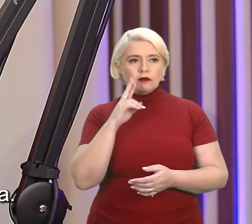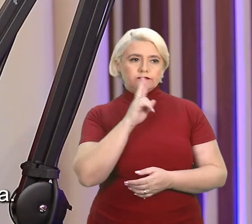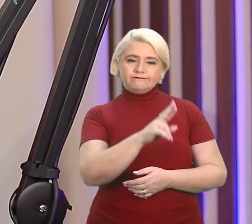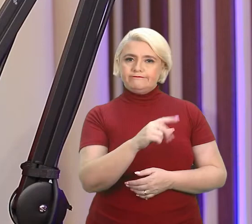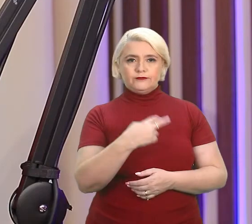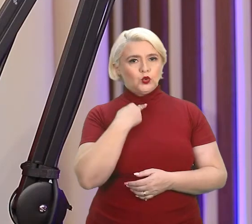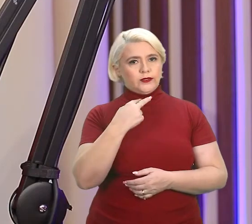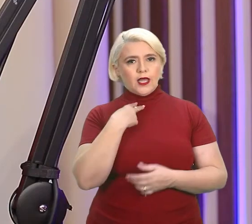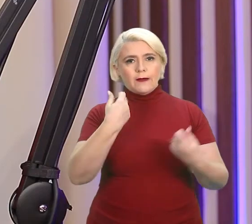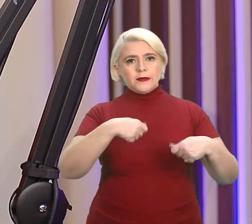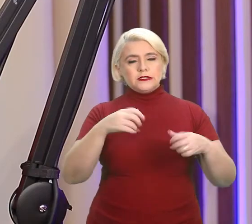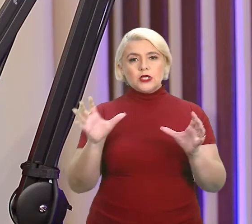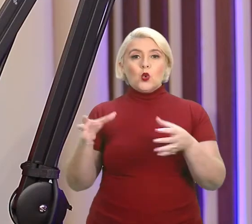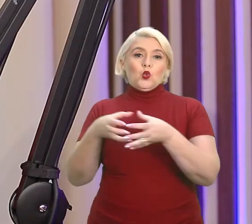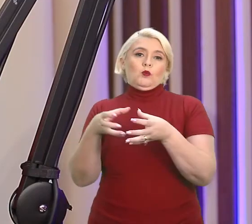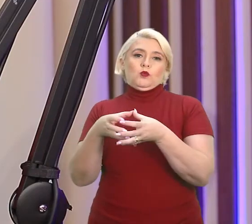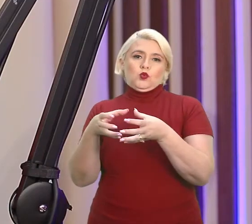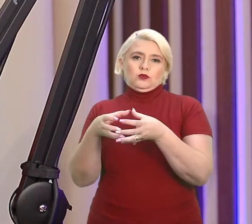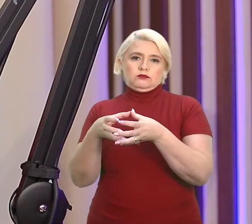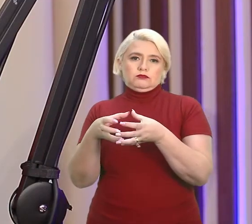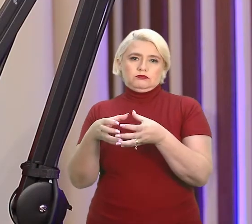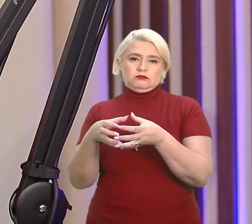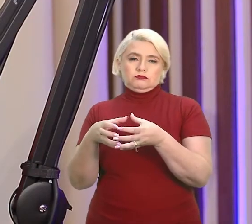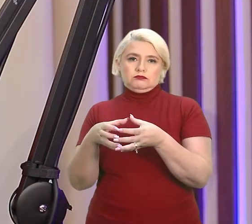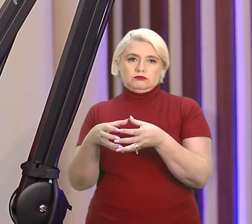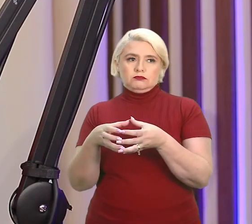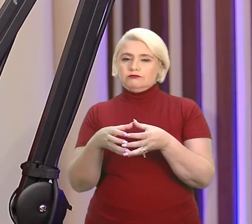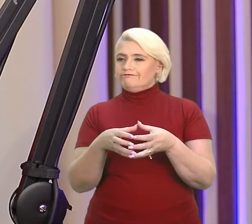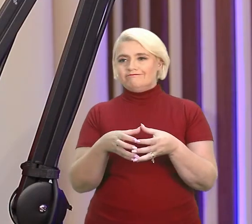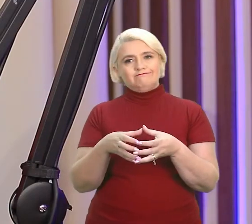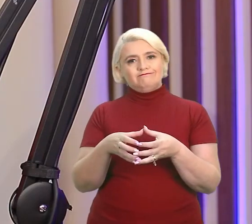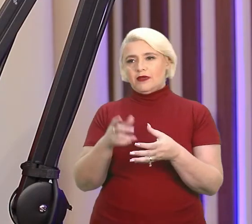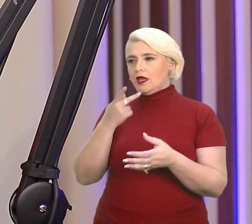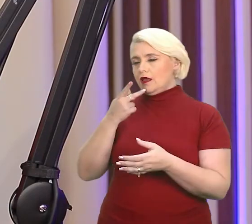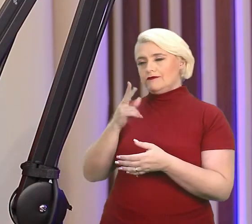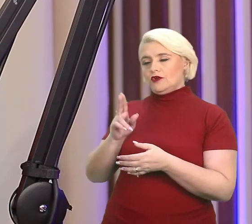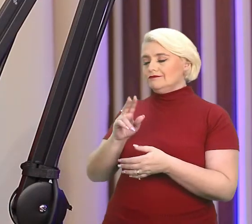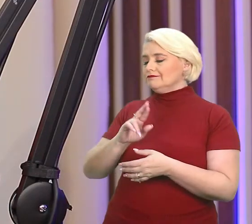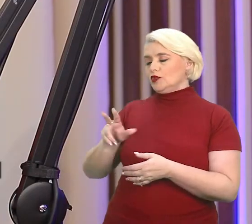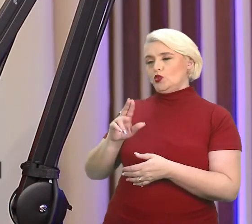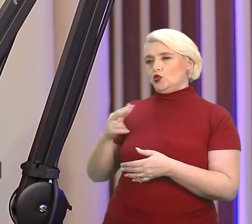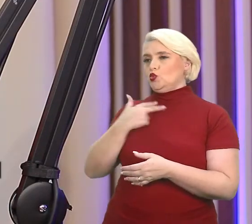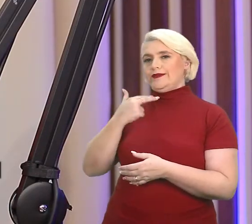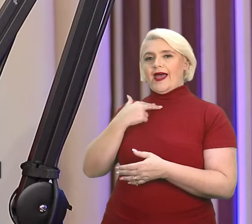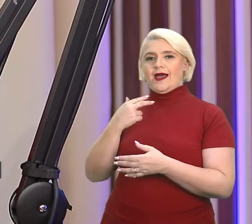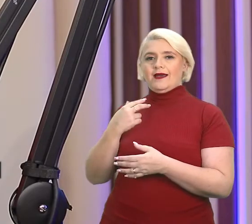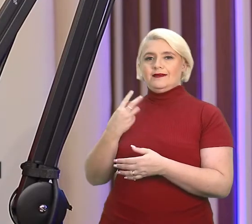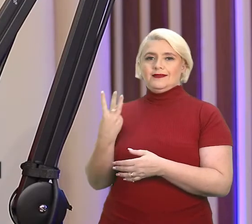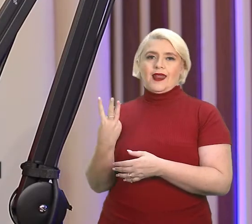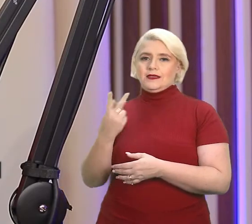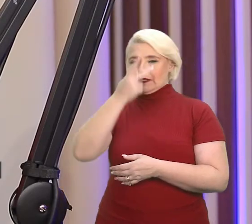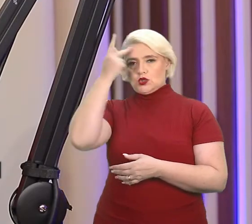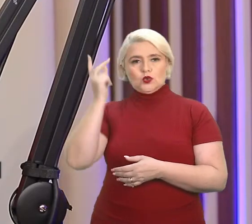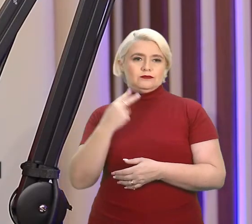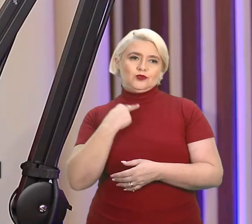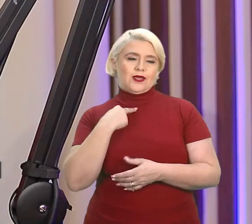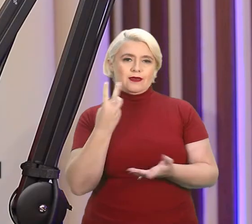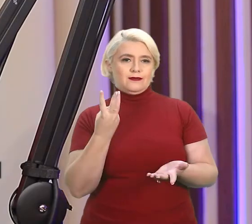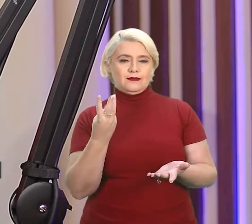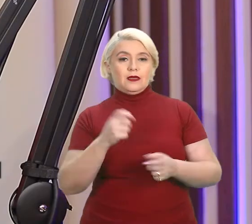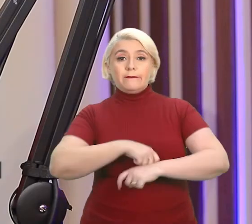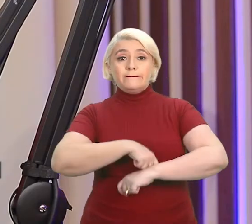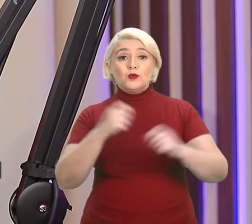trabalho sozinha, eu preciso de uma equipe. E aí eu falei para ele falou assim, equipe como assim? Eu falei assim, eu preciso de pelo menos 3 pessoas, porque